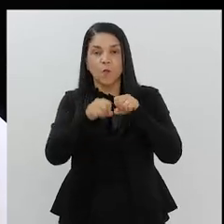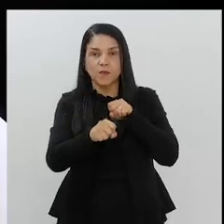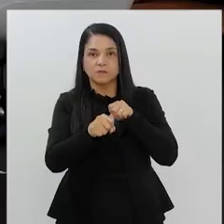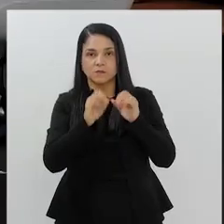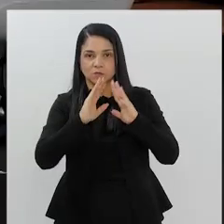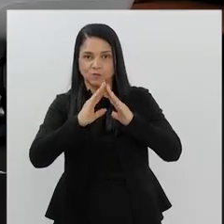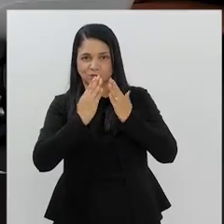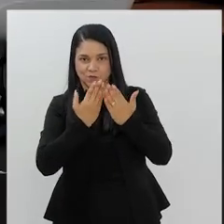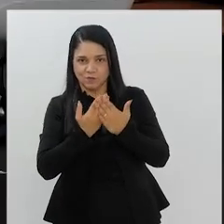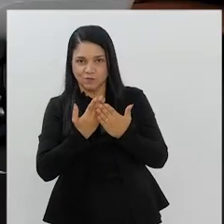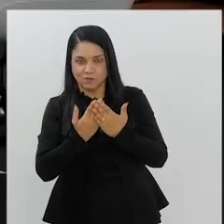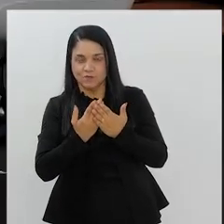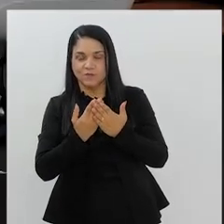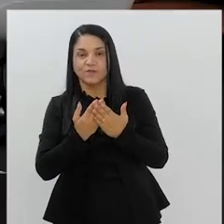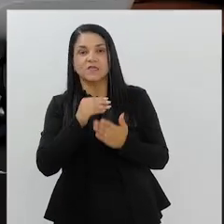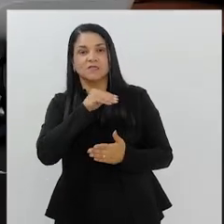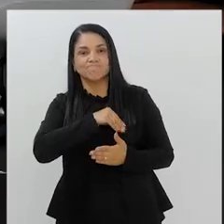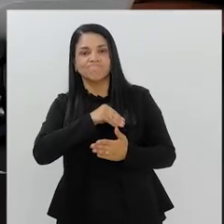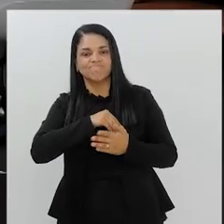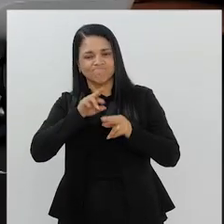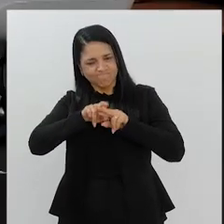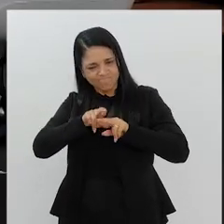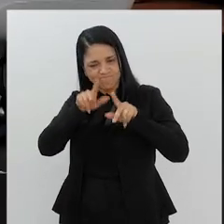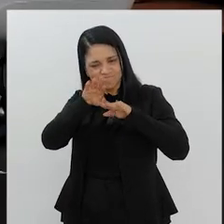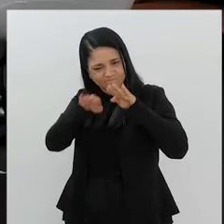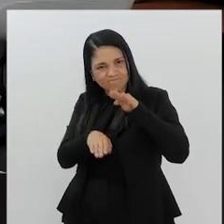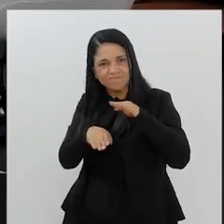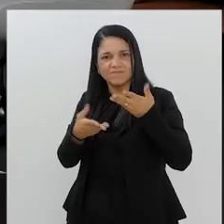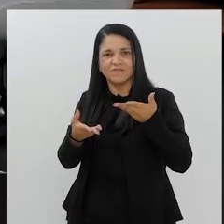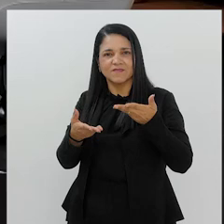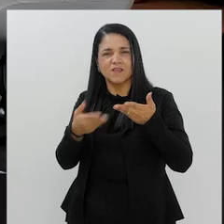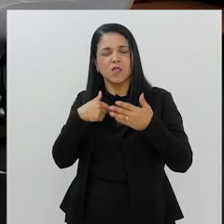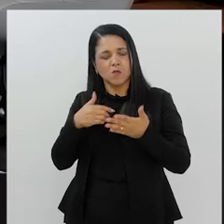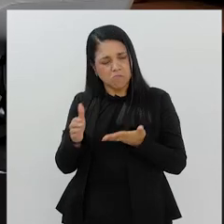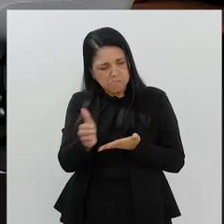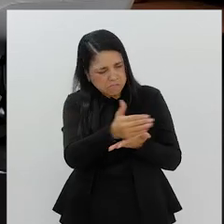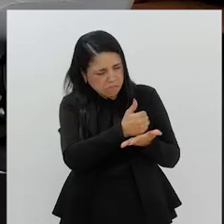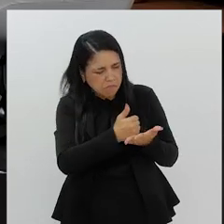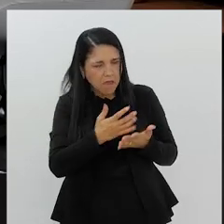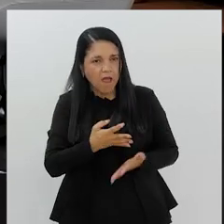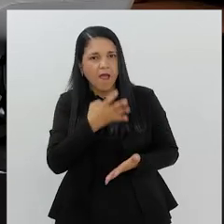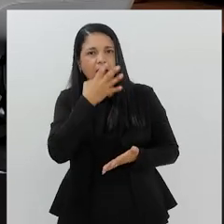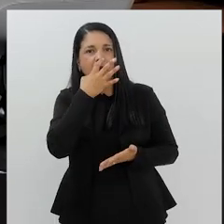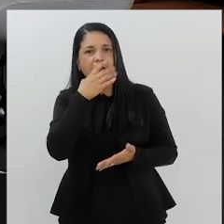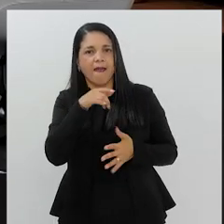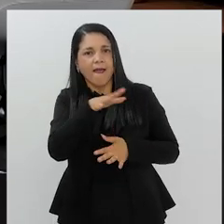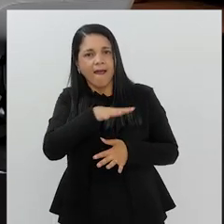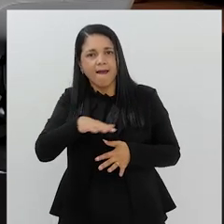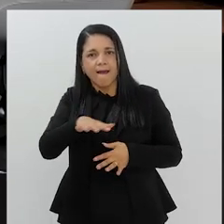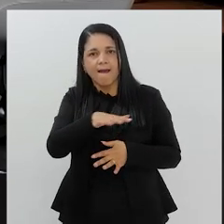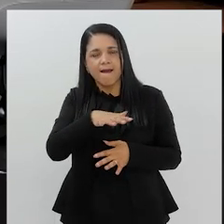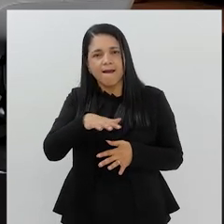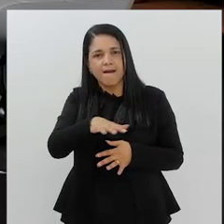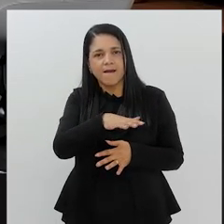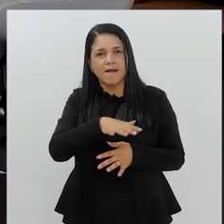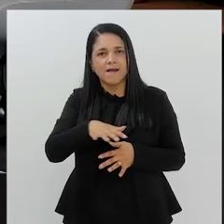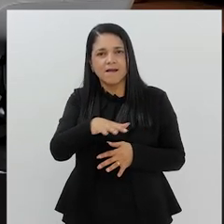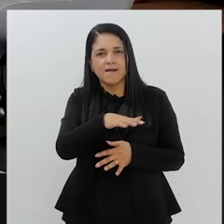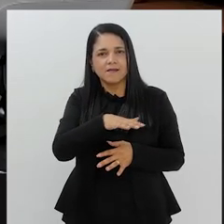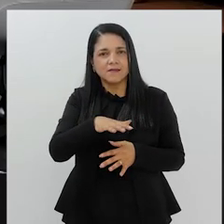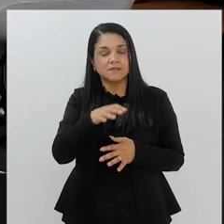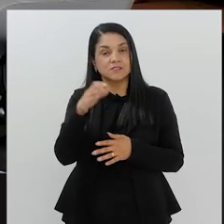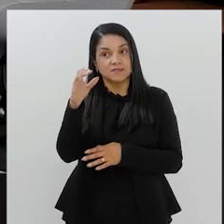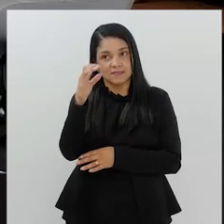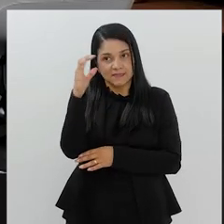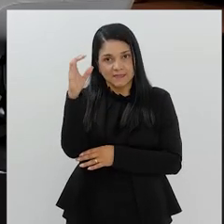escolaridade e a diferença remuneratória e eu fiquei meio impressionada com os dados aqui que na na área